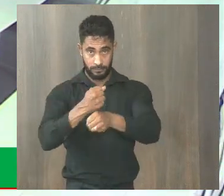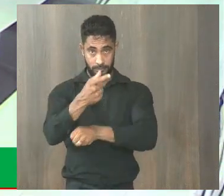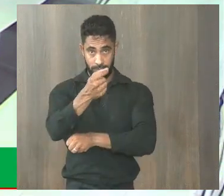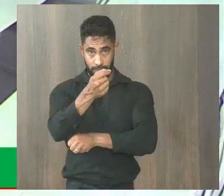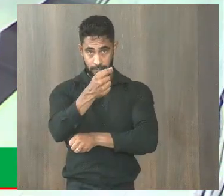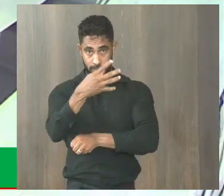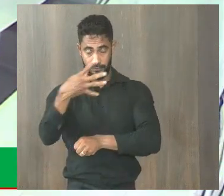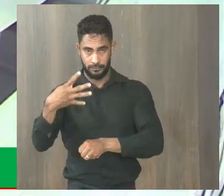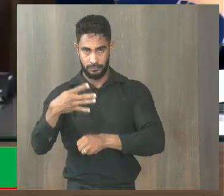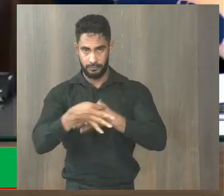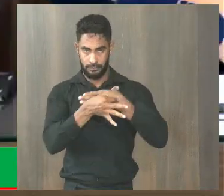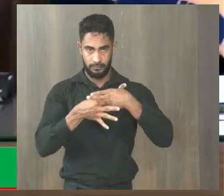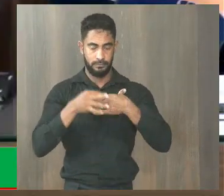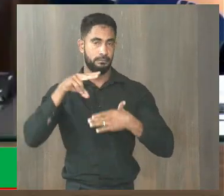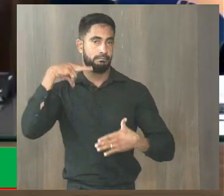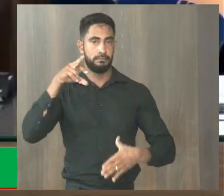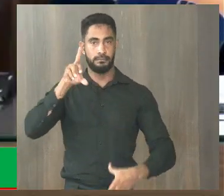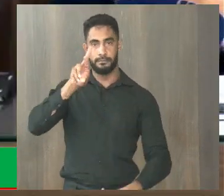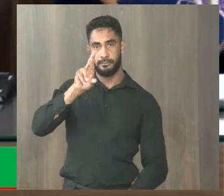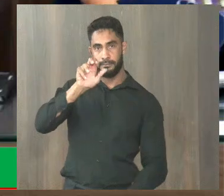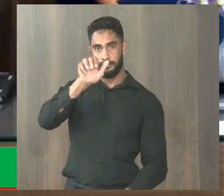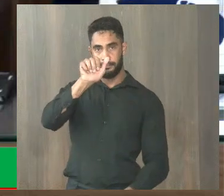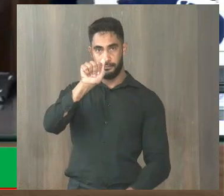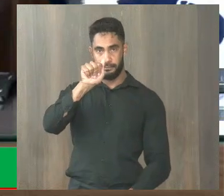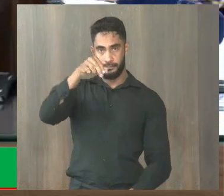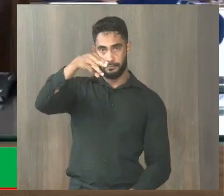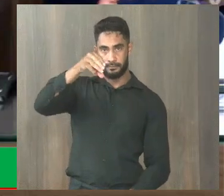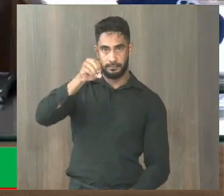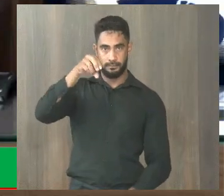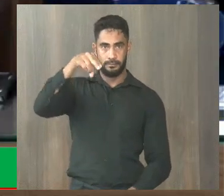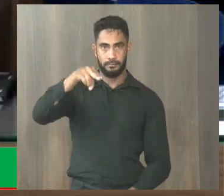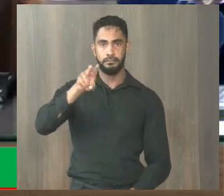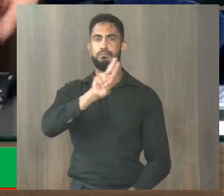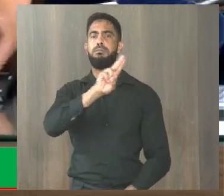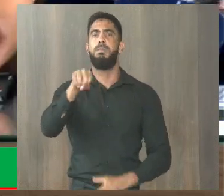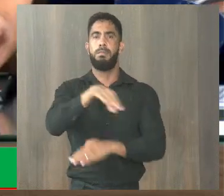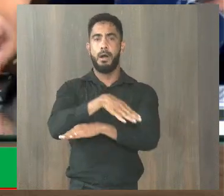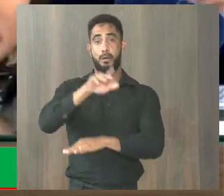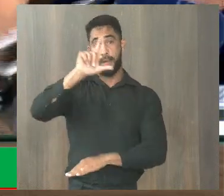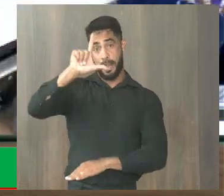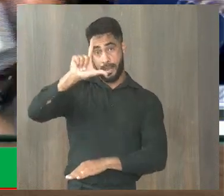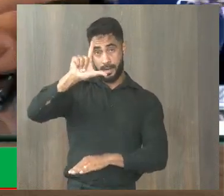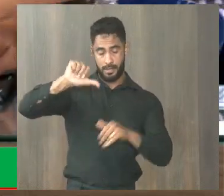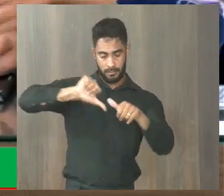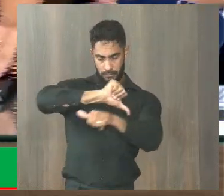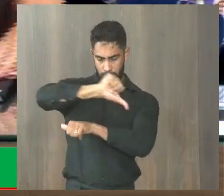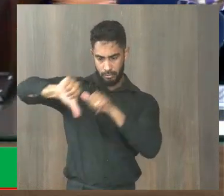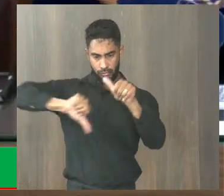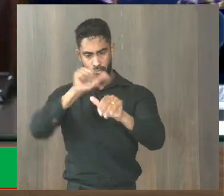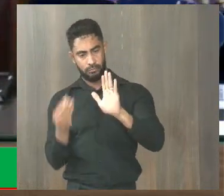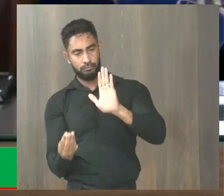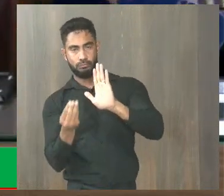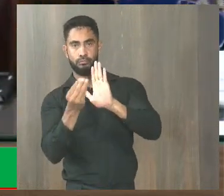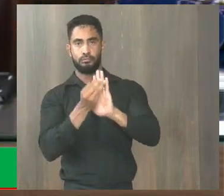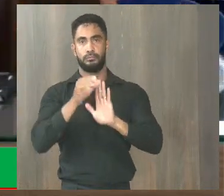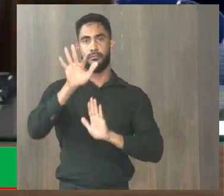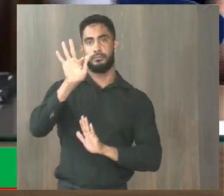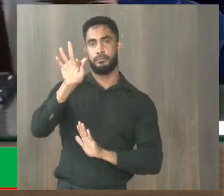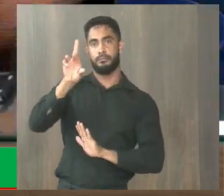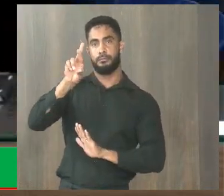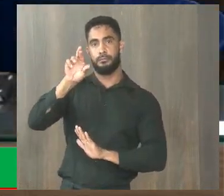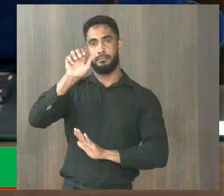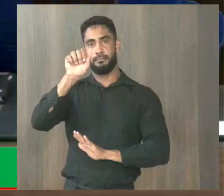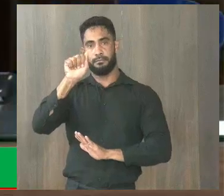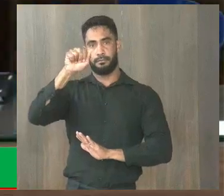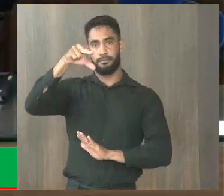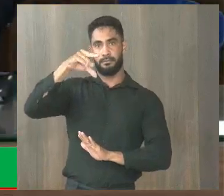004-2024, de autoria do vereador Ramon Alexandre, ementa da denominação à Rua L, no bairro Vila Isaías Pereira, de Rua Francisco José dos